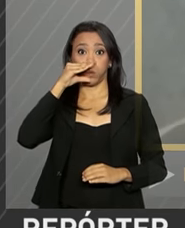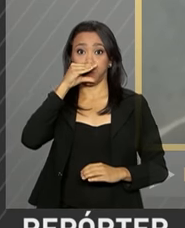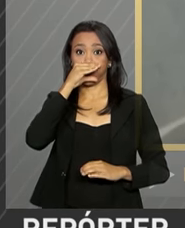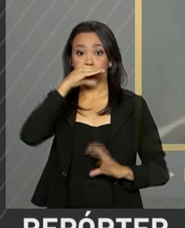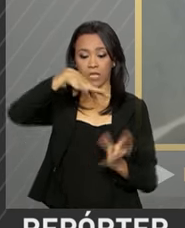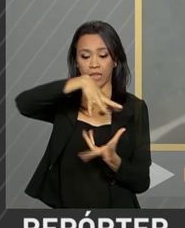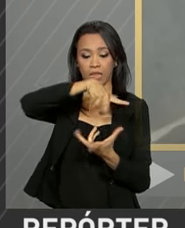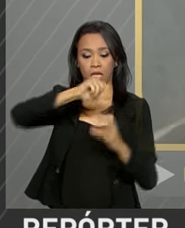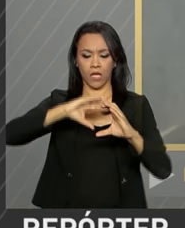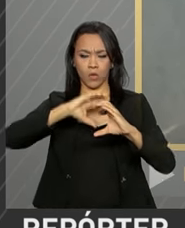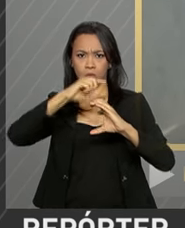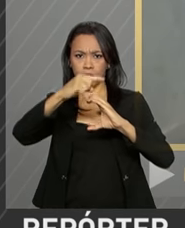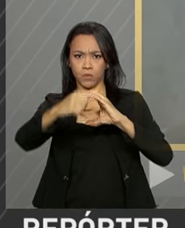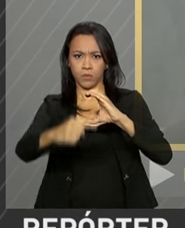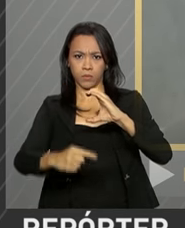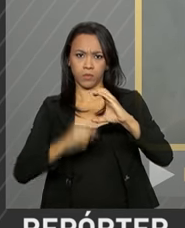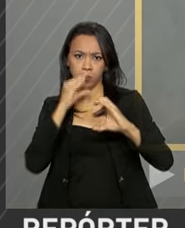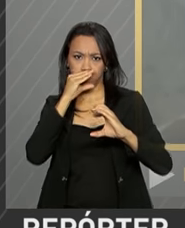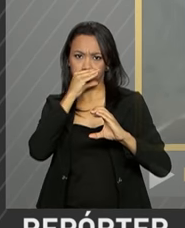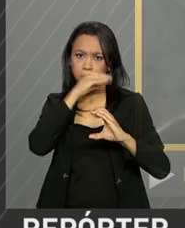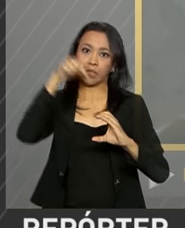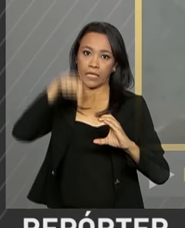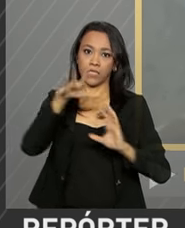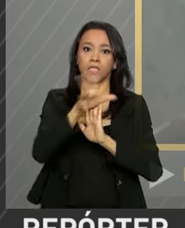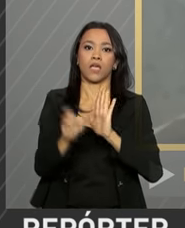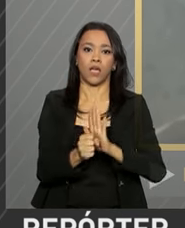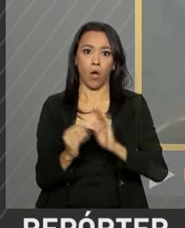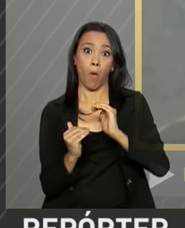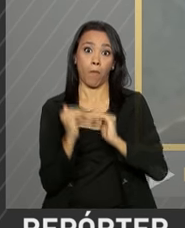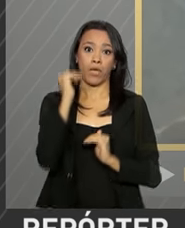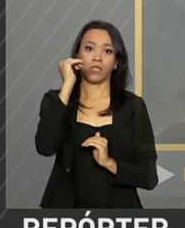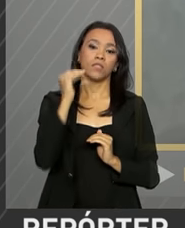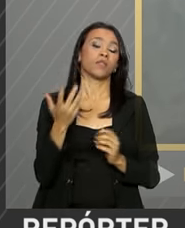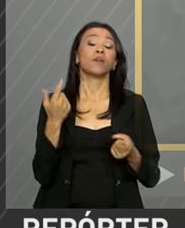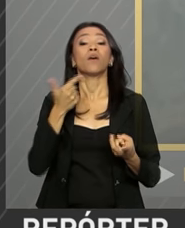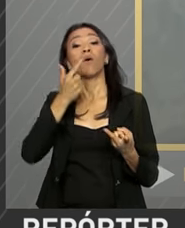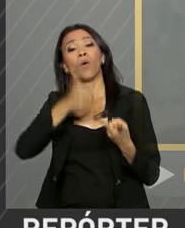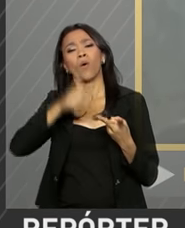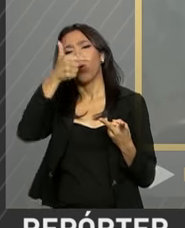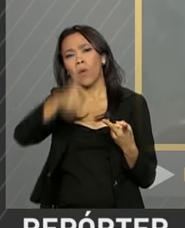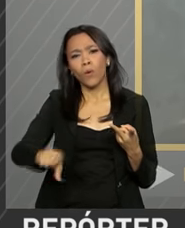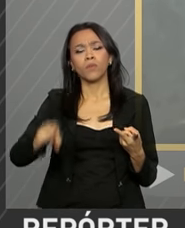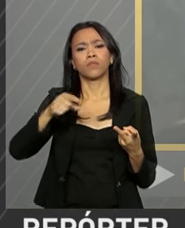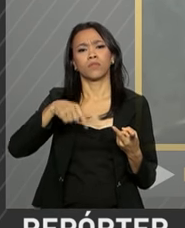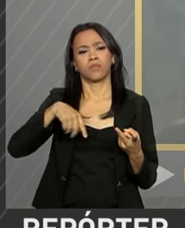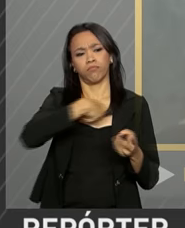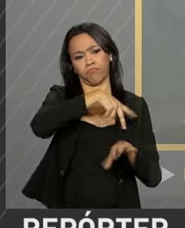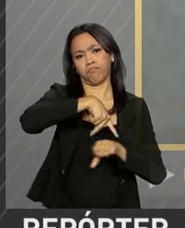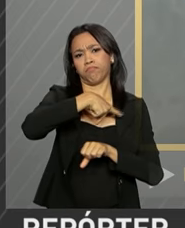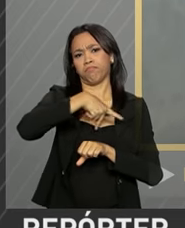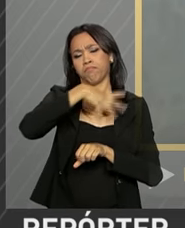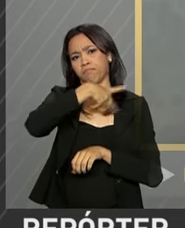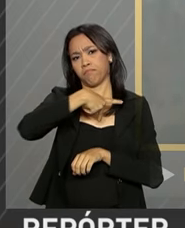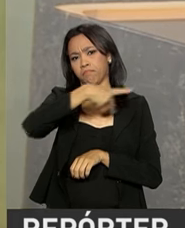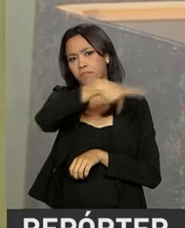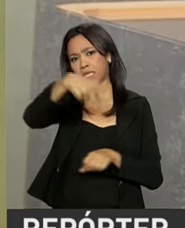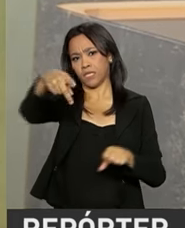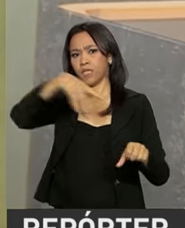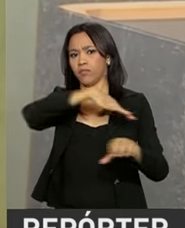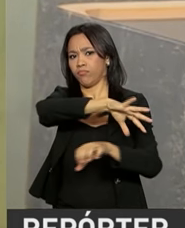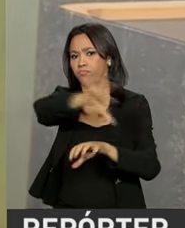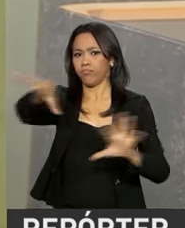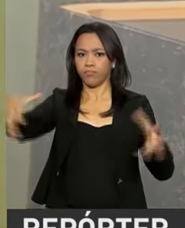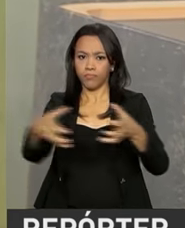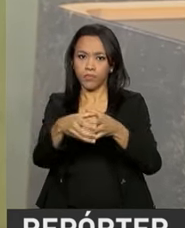2 graus neste século. Outros chefes de Estado e de governo também participaram da cerimônia. A